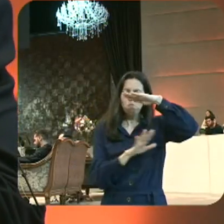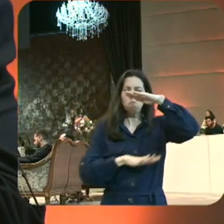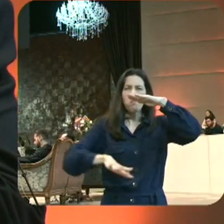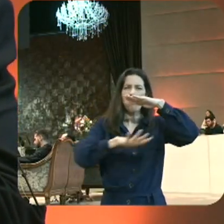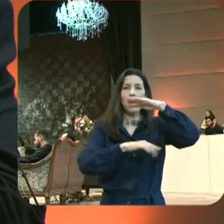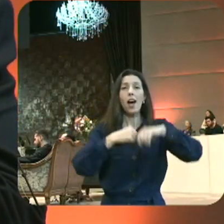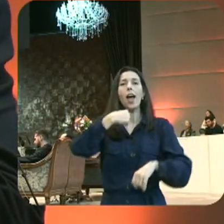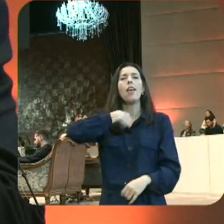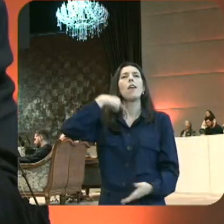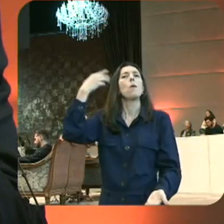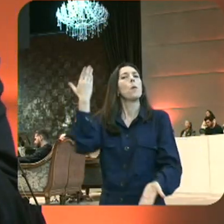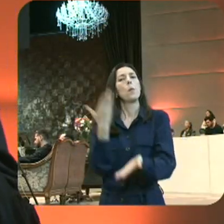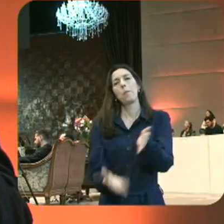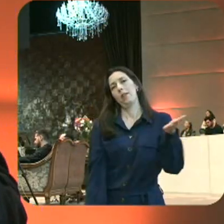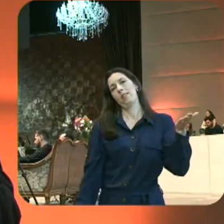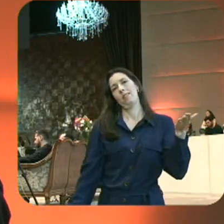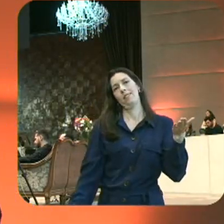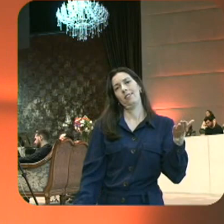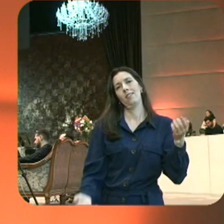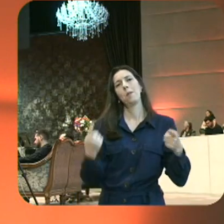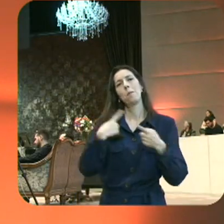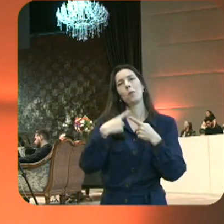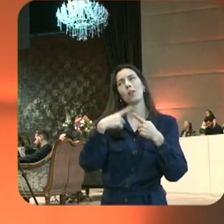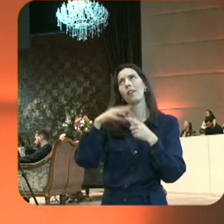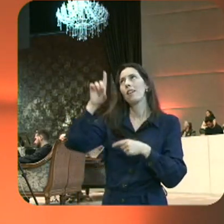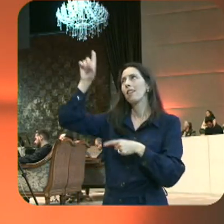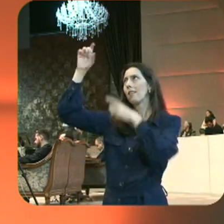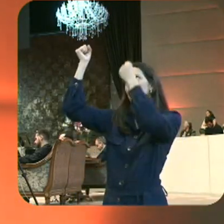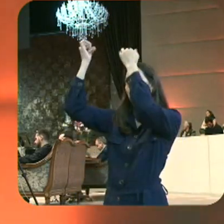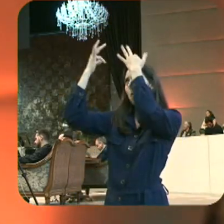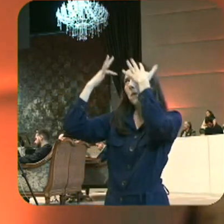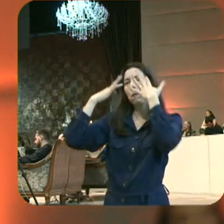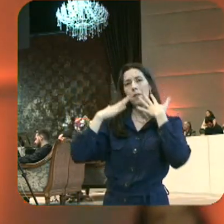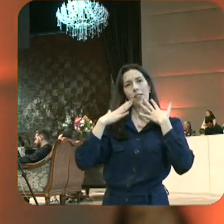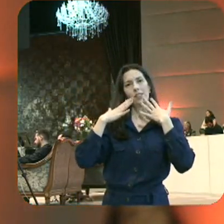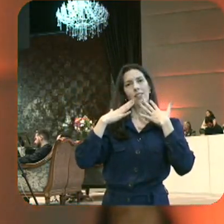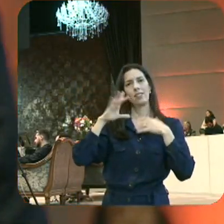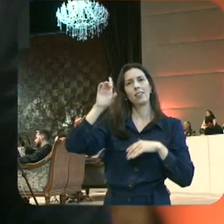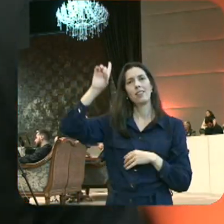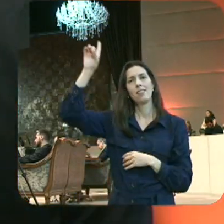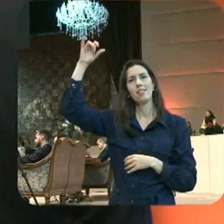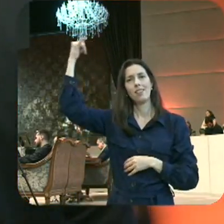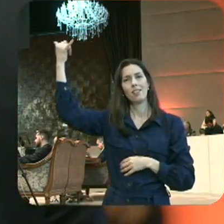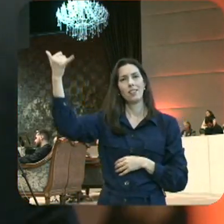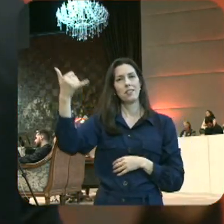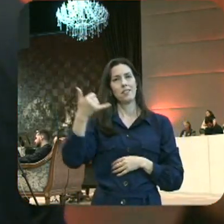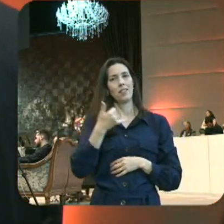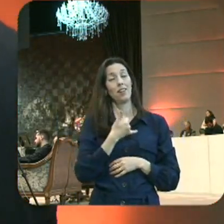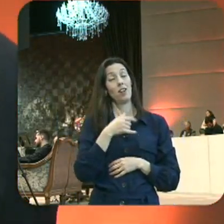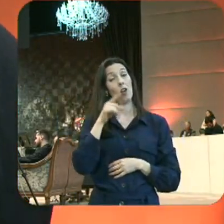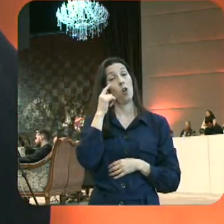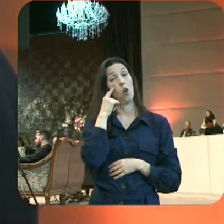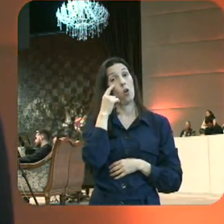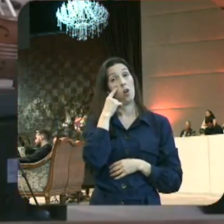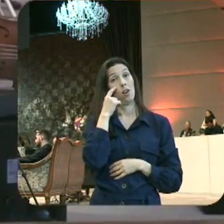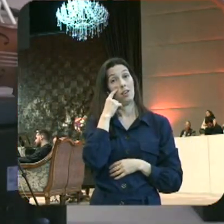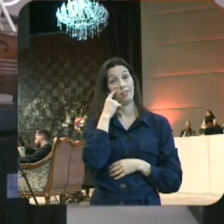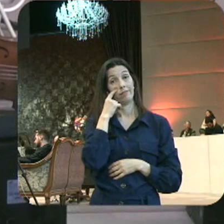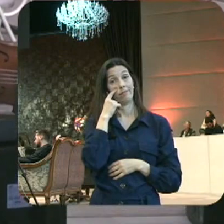a aliança que Deus está fazendo comigo. E aí o Senhor vai dizer: olha, é roubo.